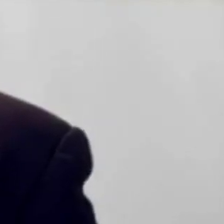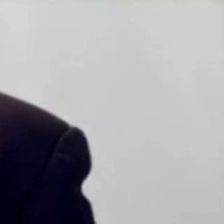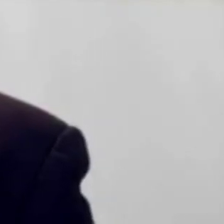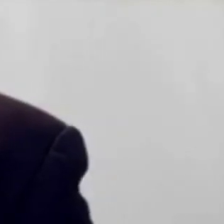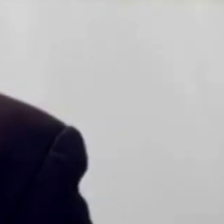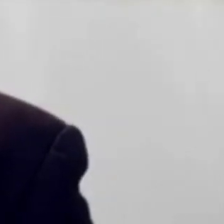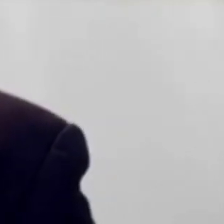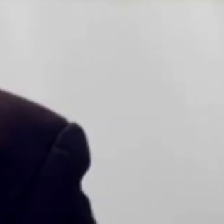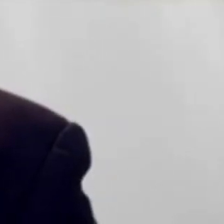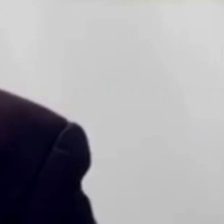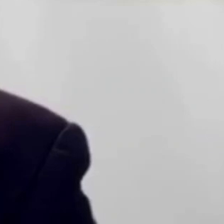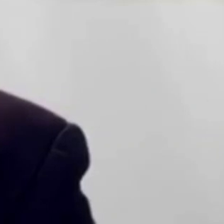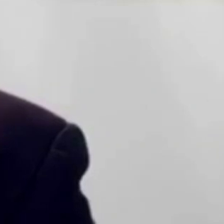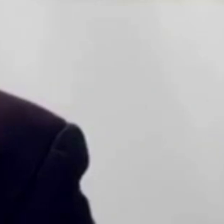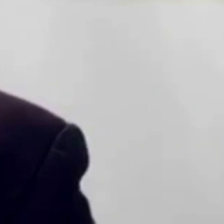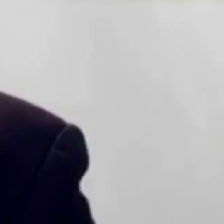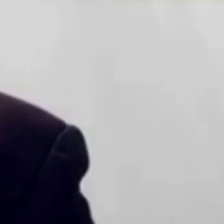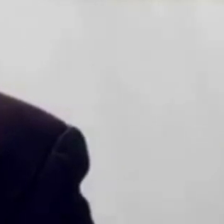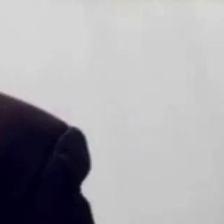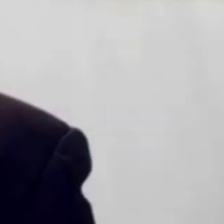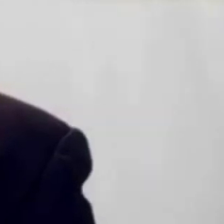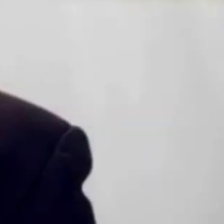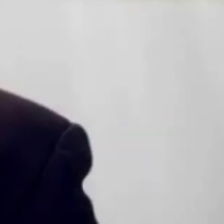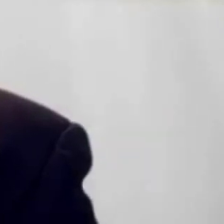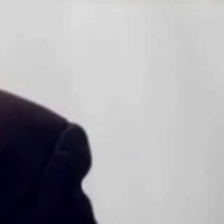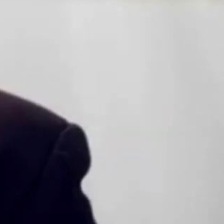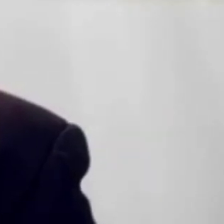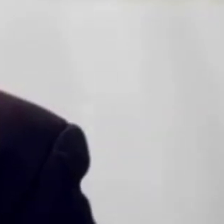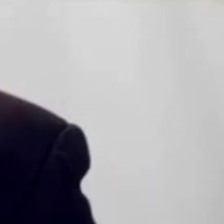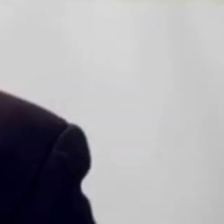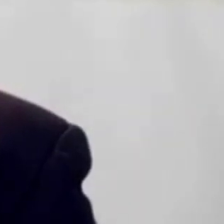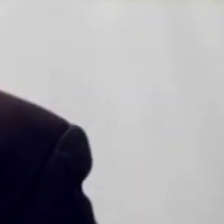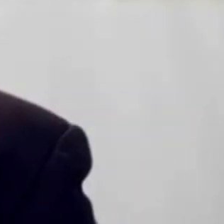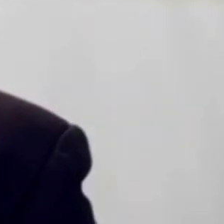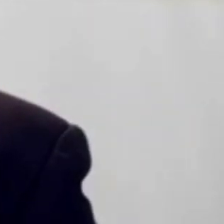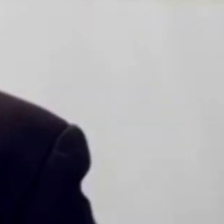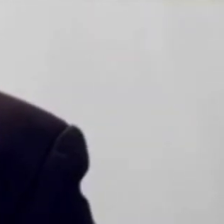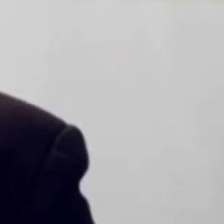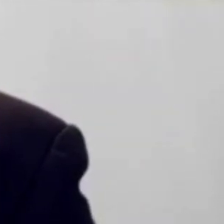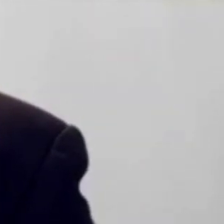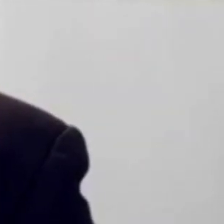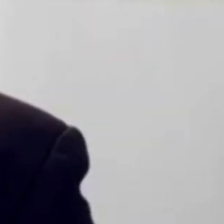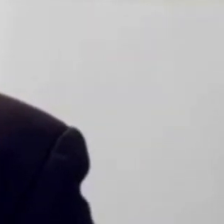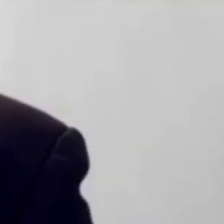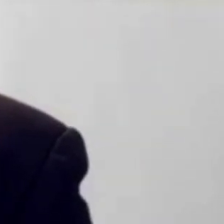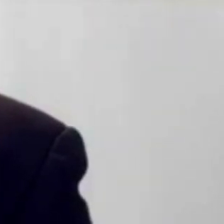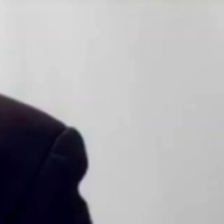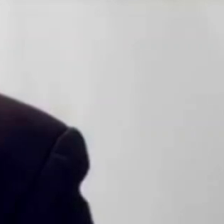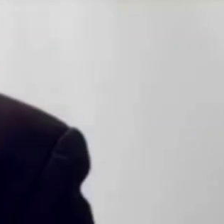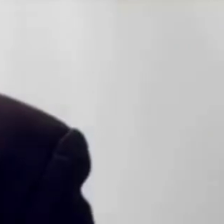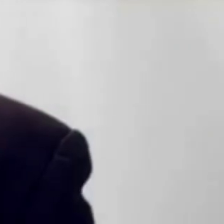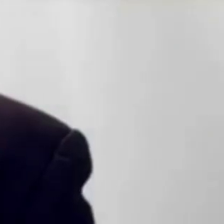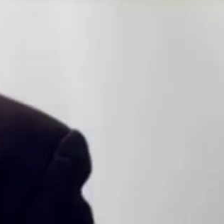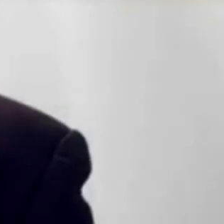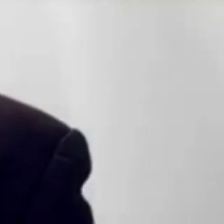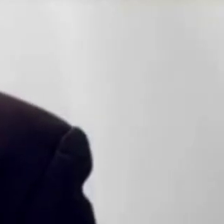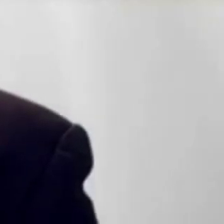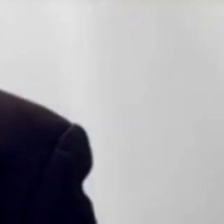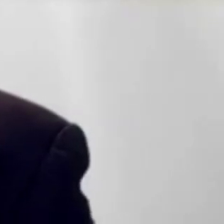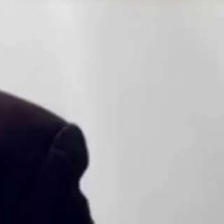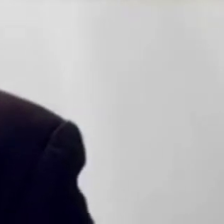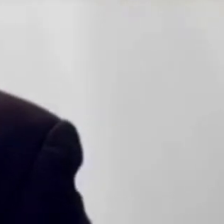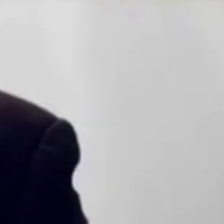que Deus passou, dessa inspiração, eu tinha muito tato para fazer doce, fazia para a família,